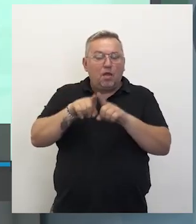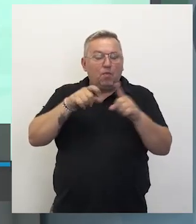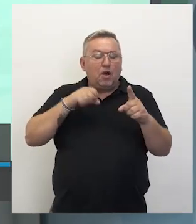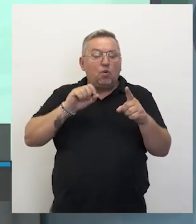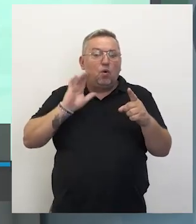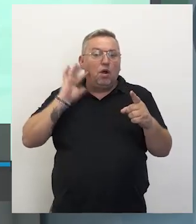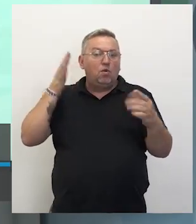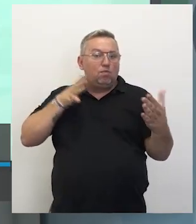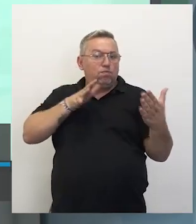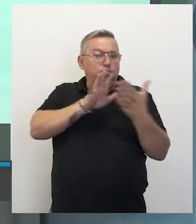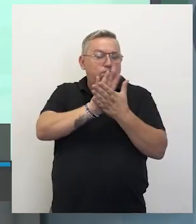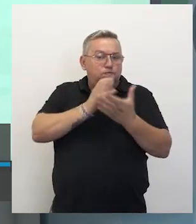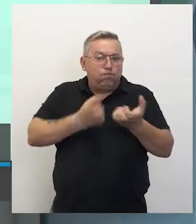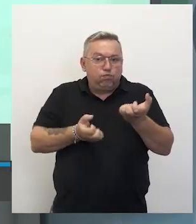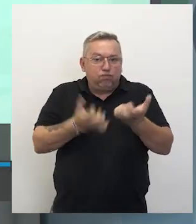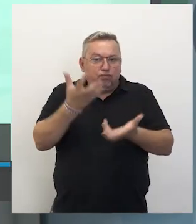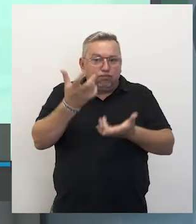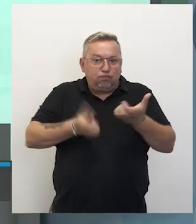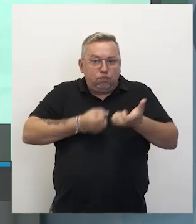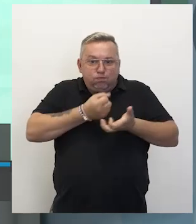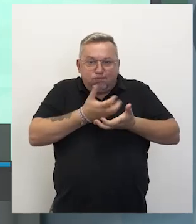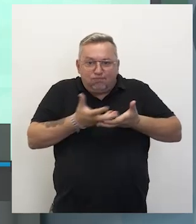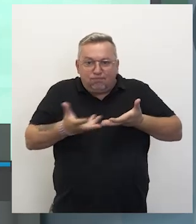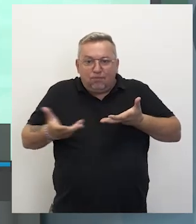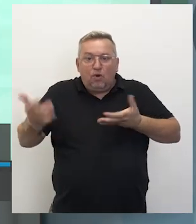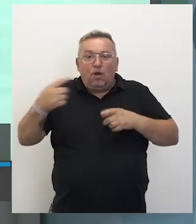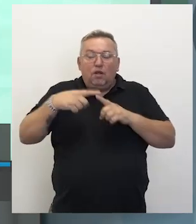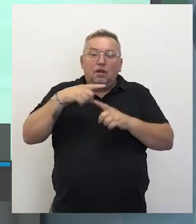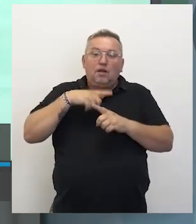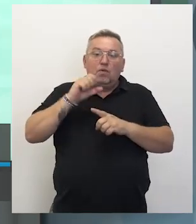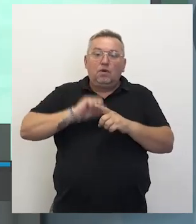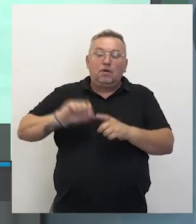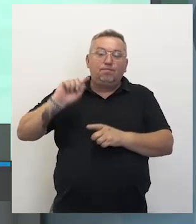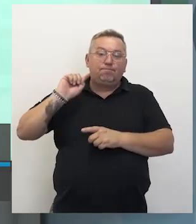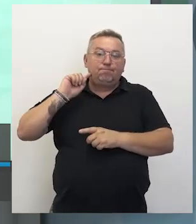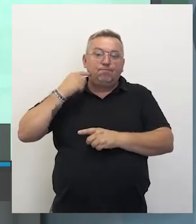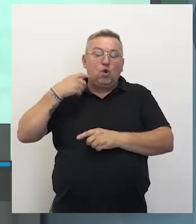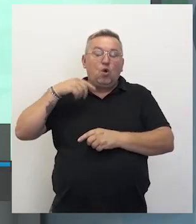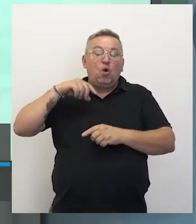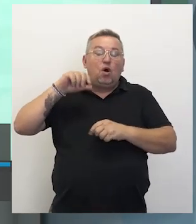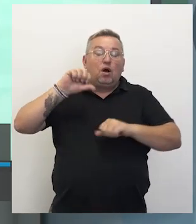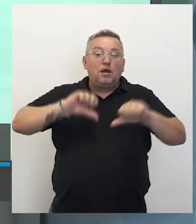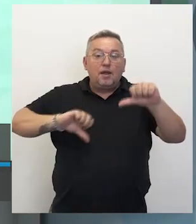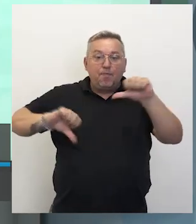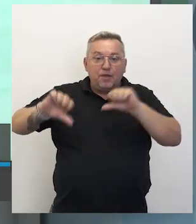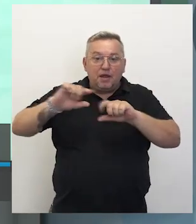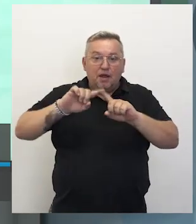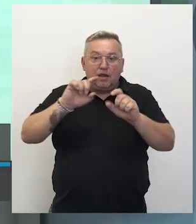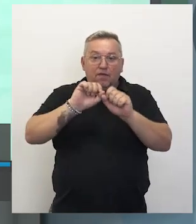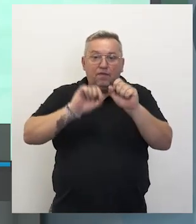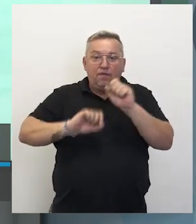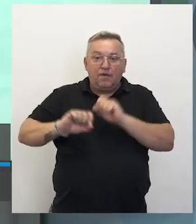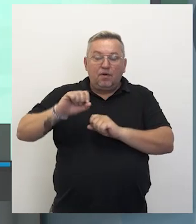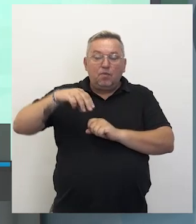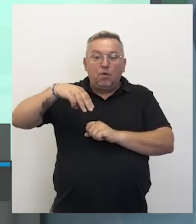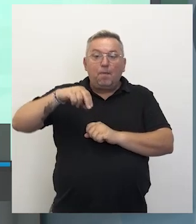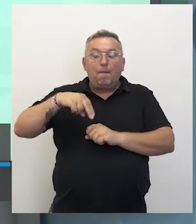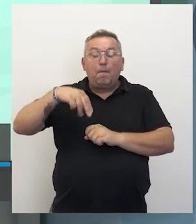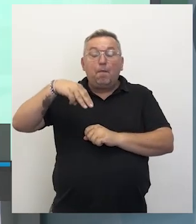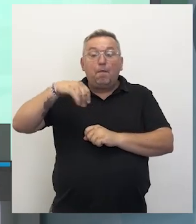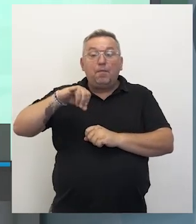de queimadas, etc e tal. Você tem a questão da poluição química causada também, por exemplo, por mineração. Olha só que